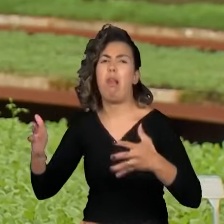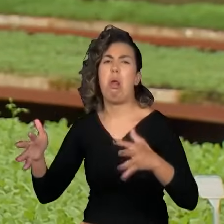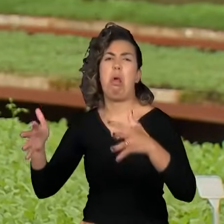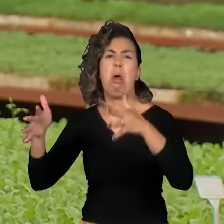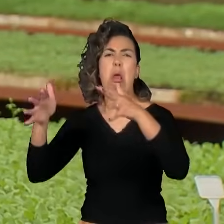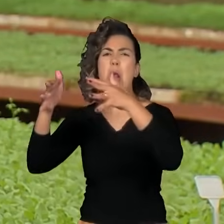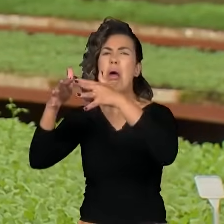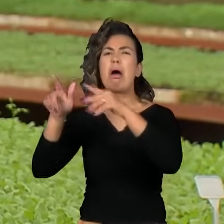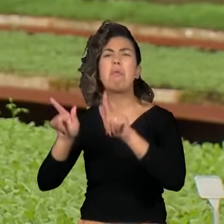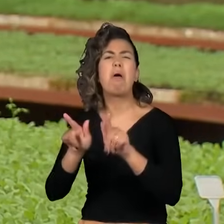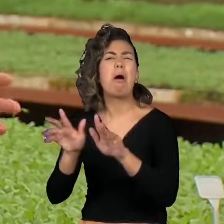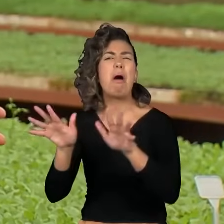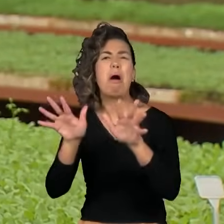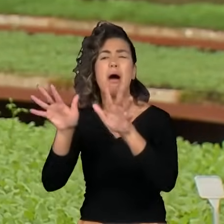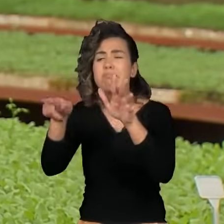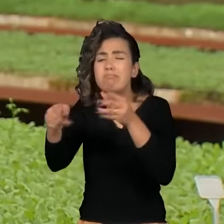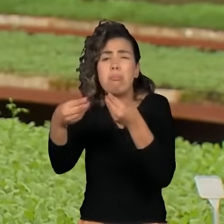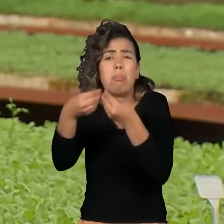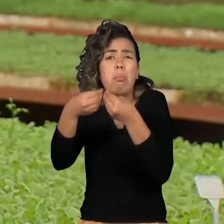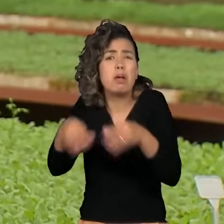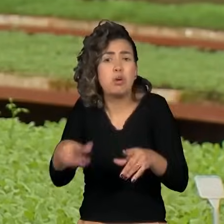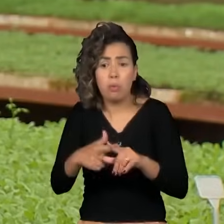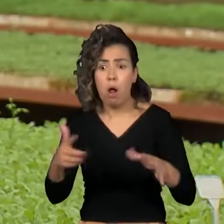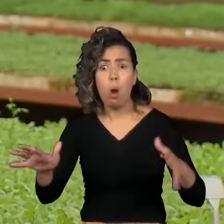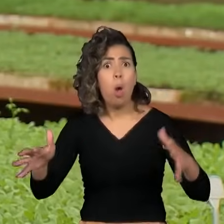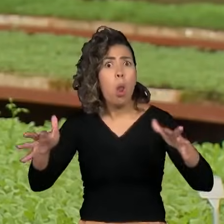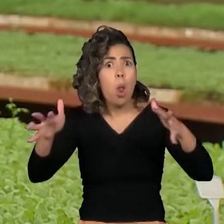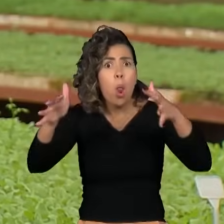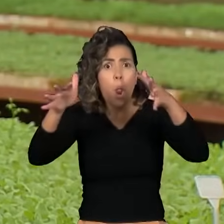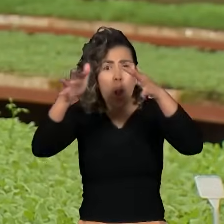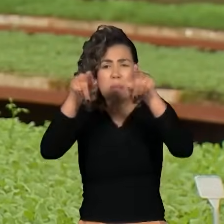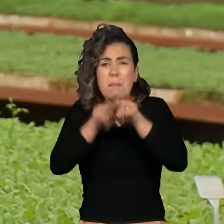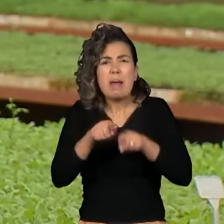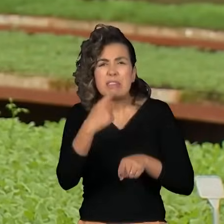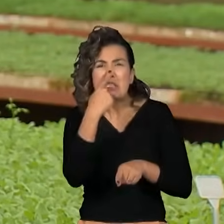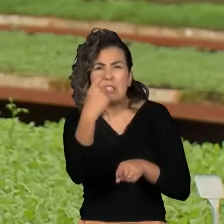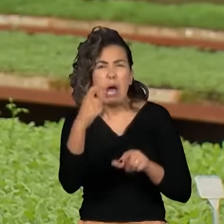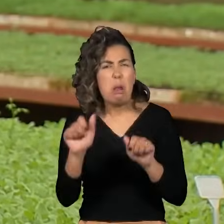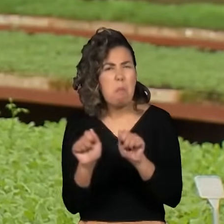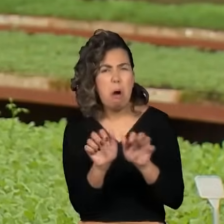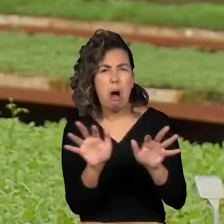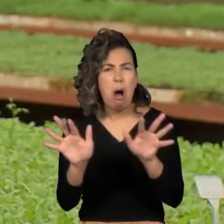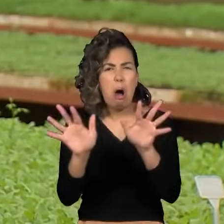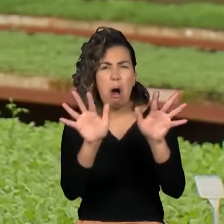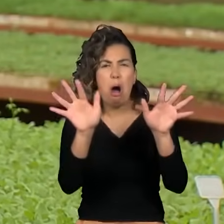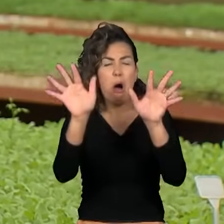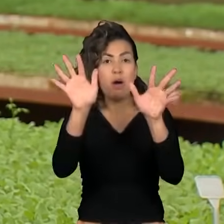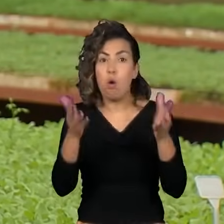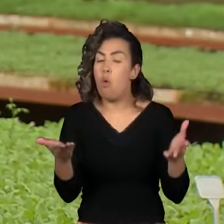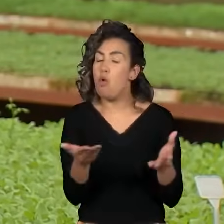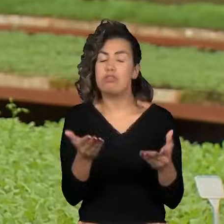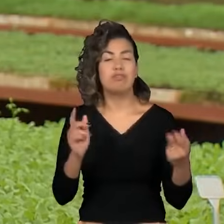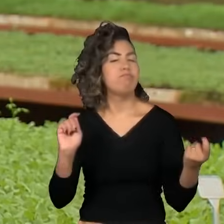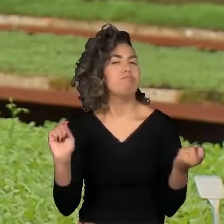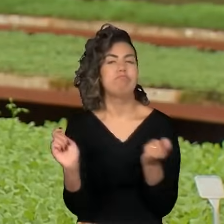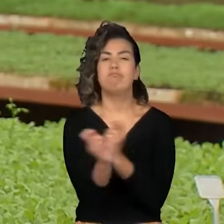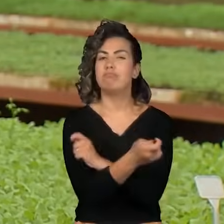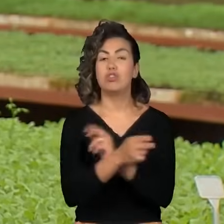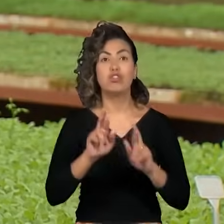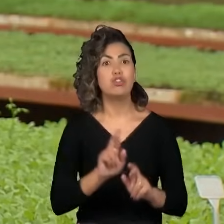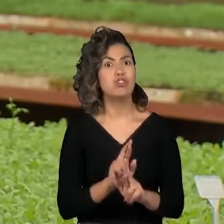prejudicava todo o aterro pelo volume, pela umidade. Hoje a gente faz uma economia